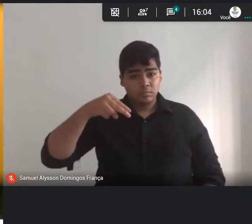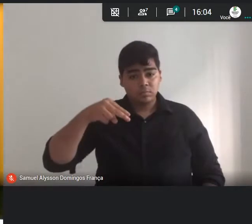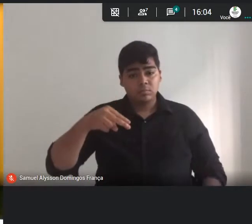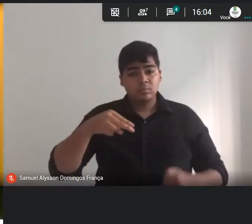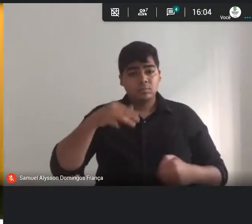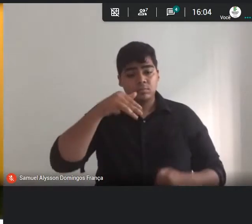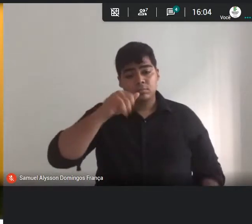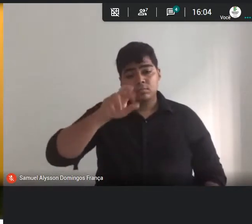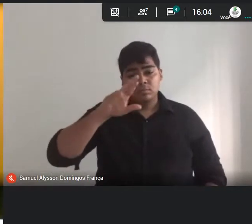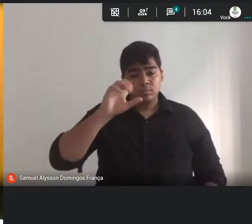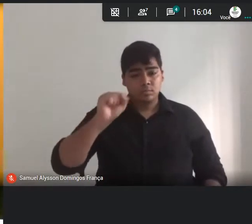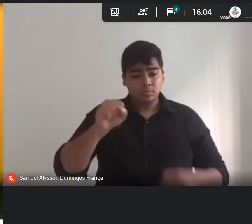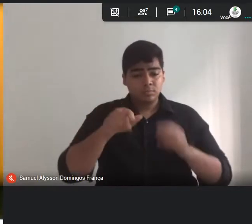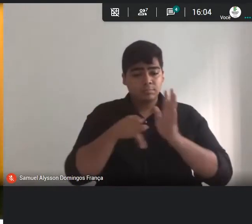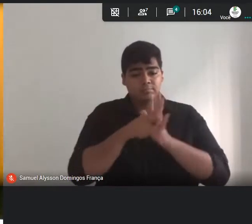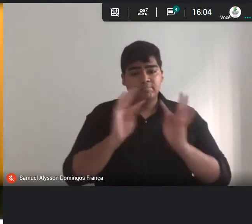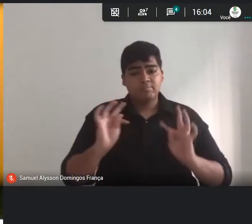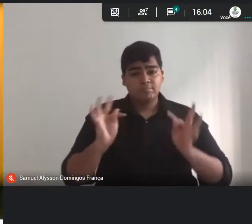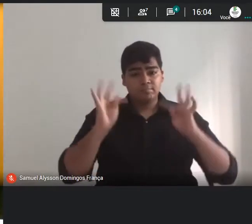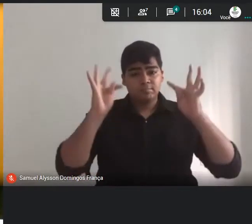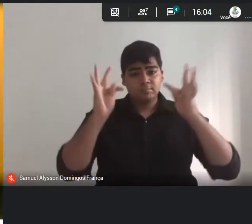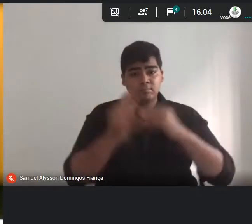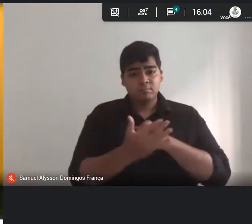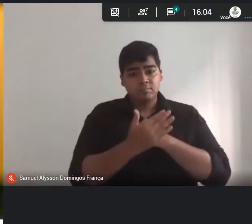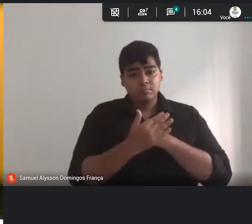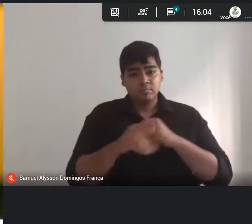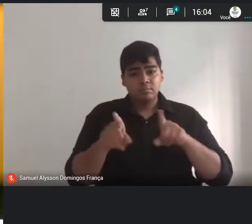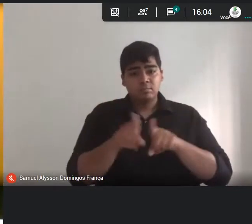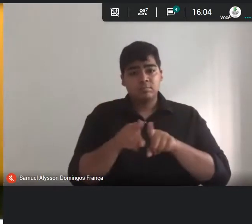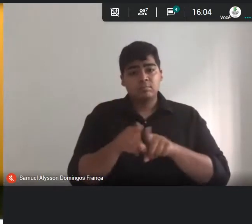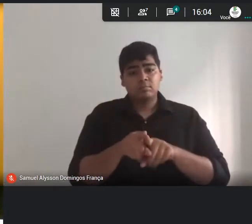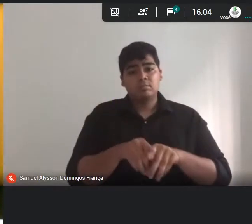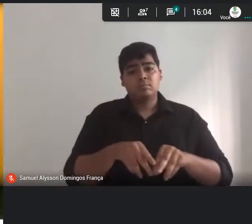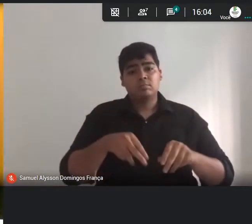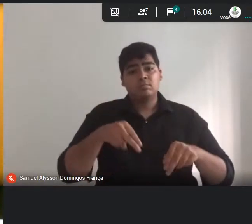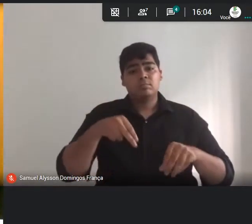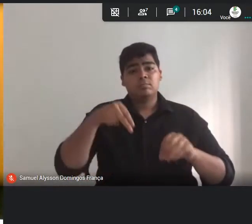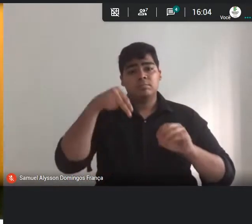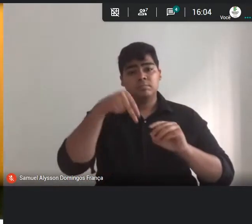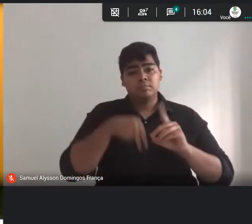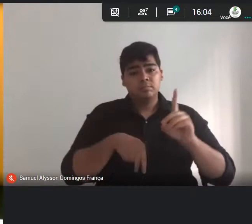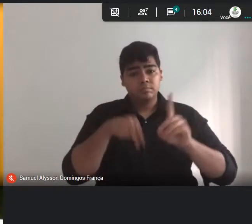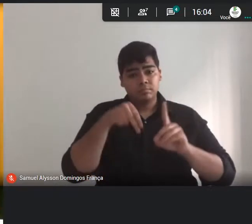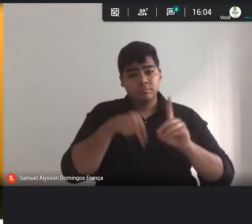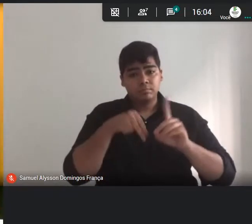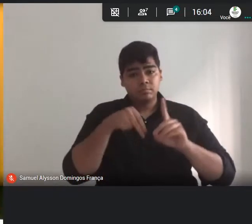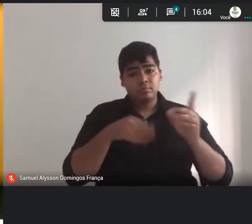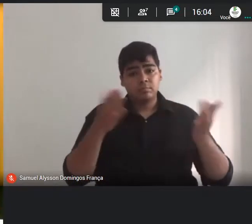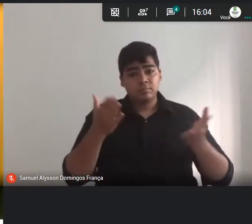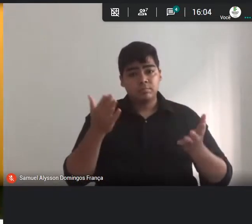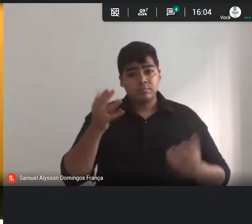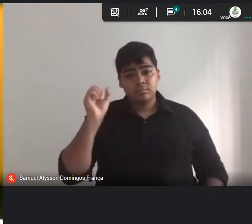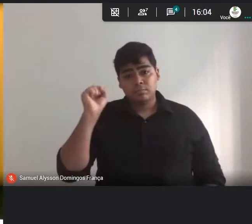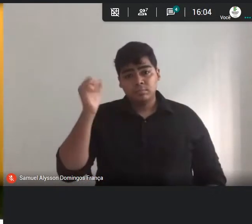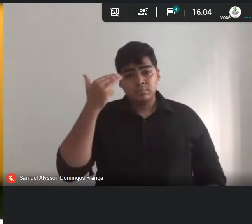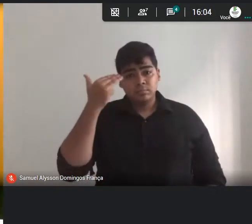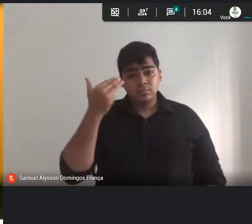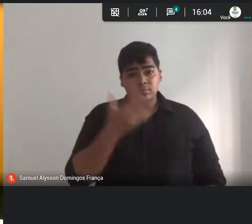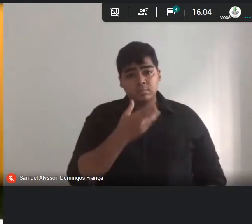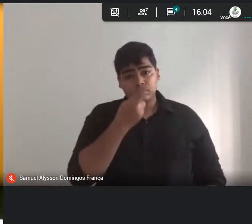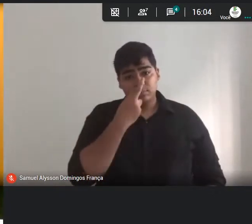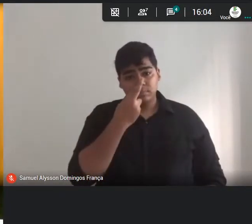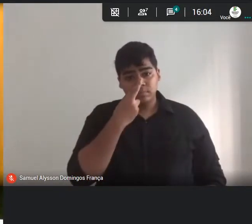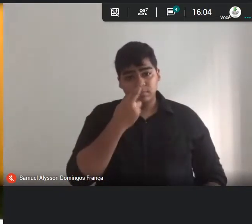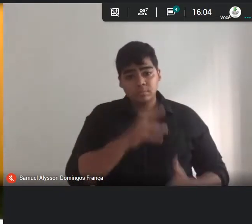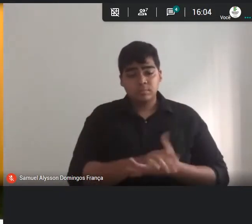pela nossa transmissão, ao COAPNIM, pelo apoio com os intérpretes hoje, Samuel e Rafael, a Juliana e